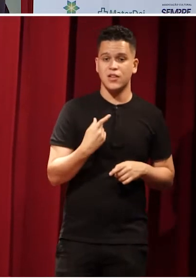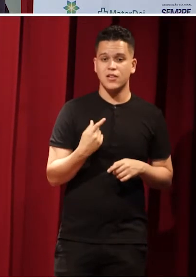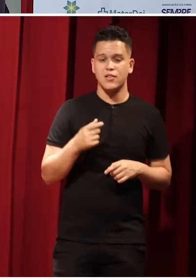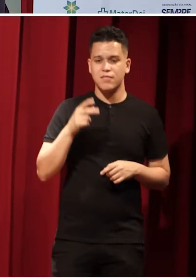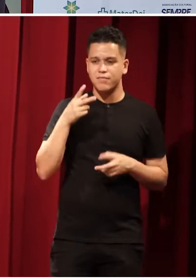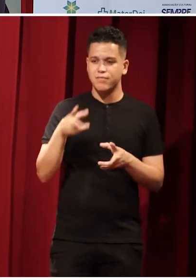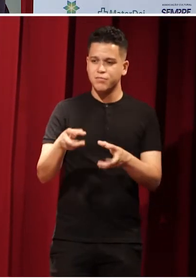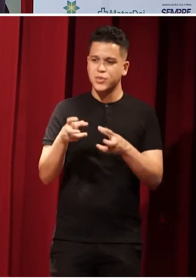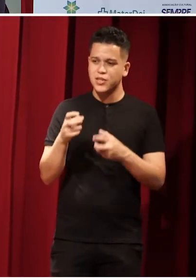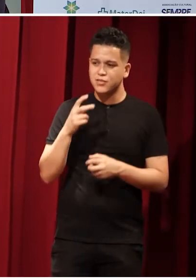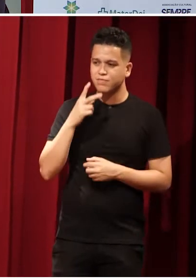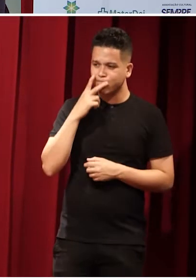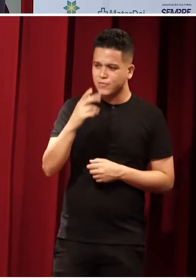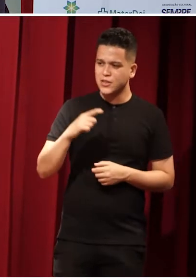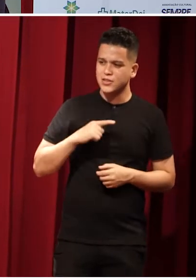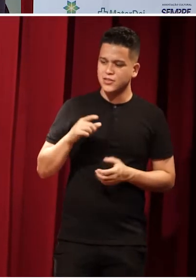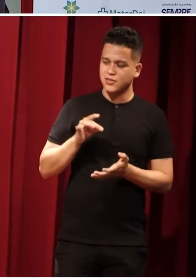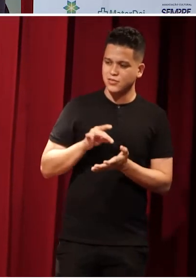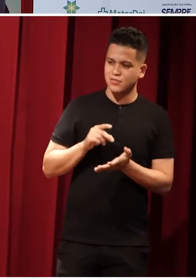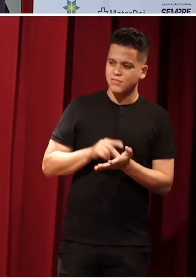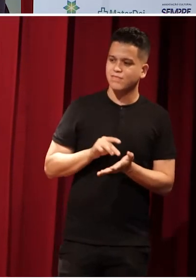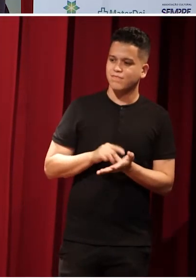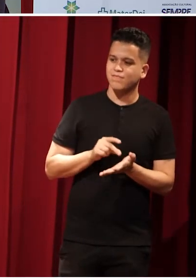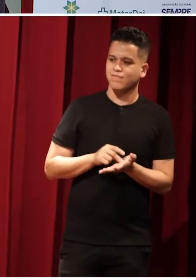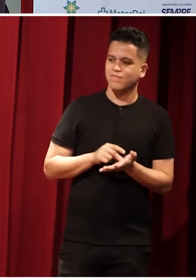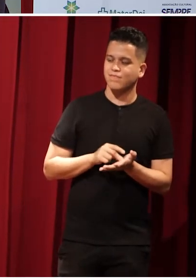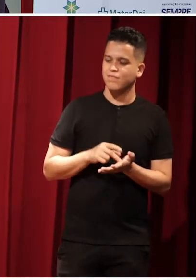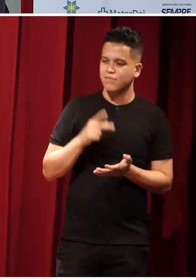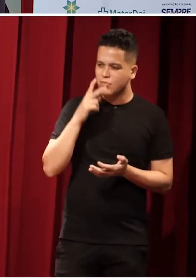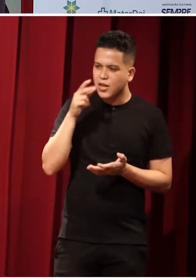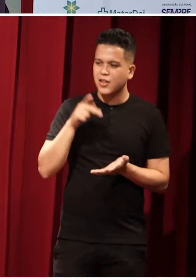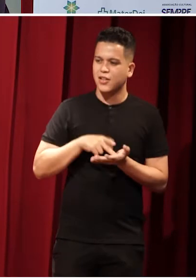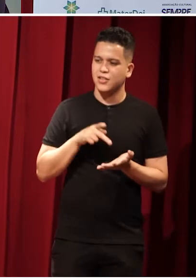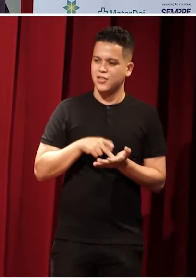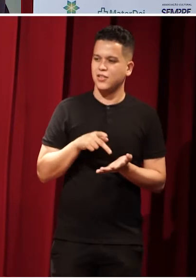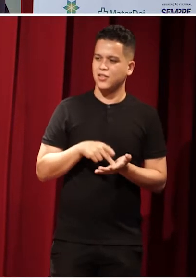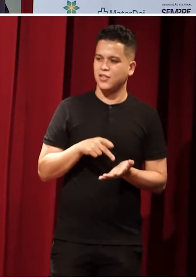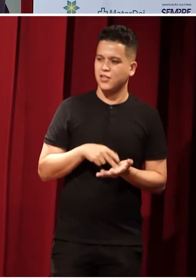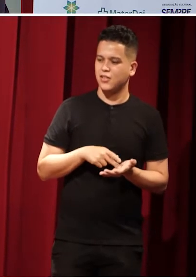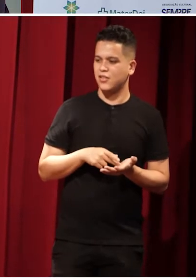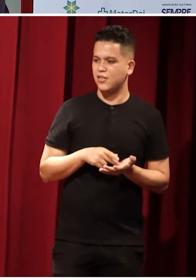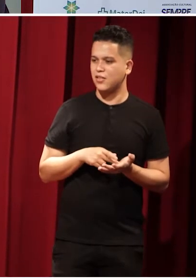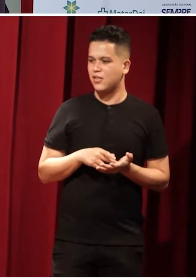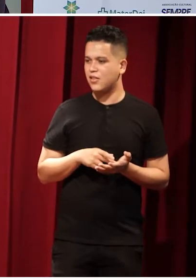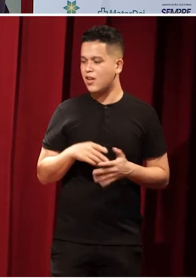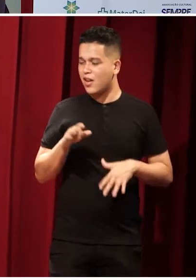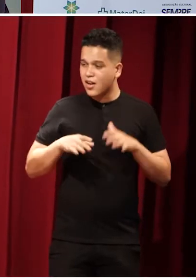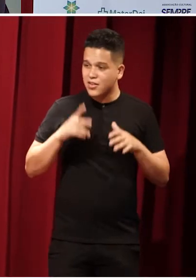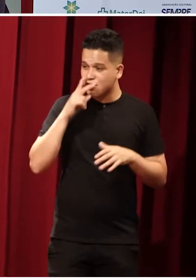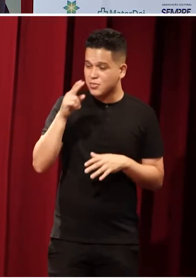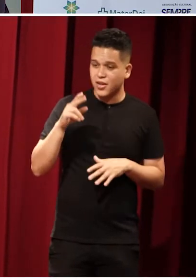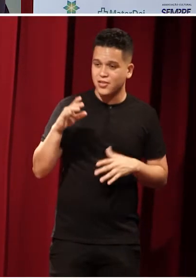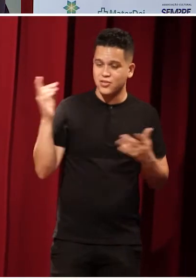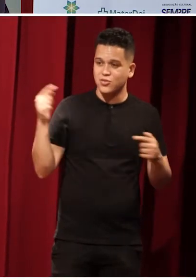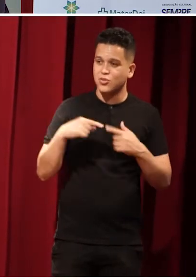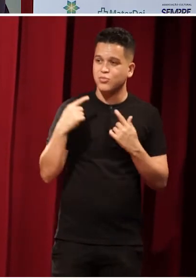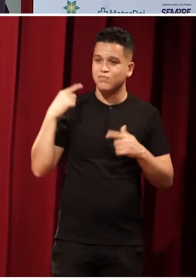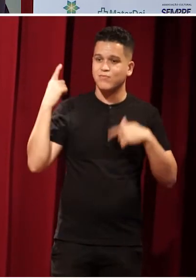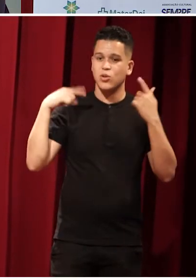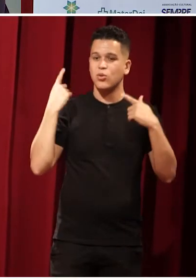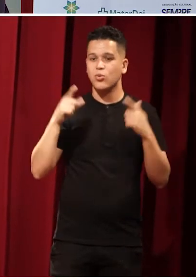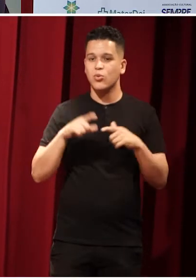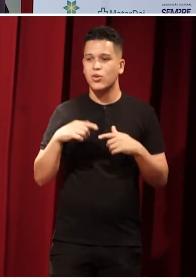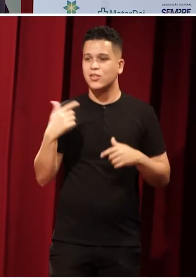uma certa verossemelhança, que obviamente é completamente absurda, alucinada, não se respalda em